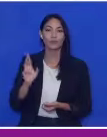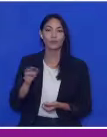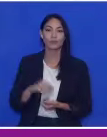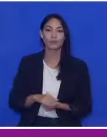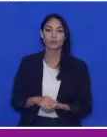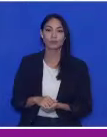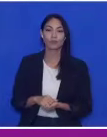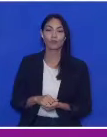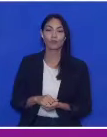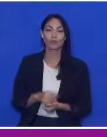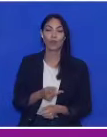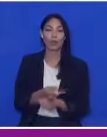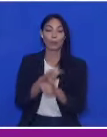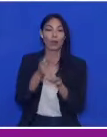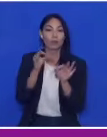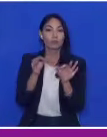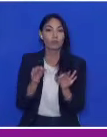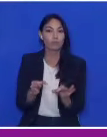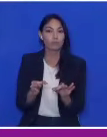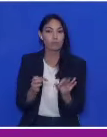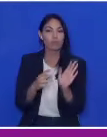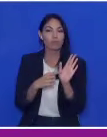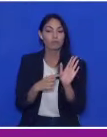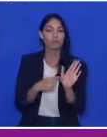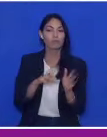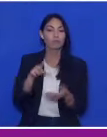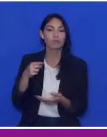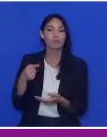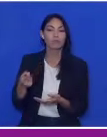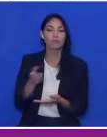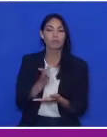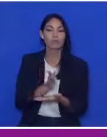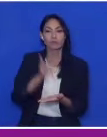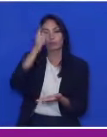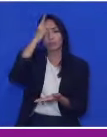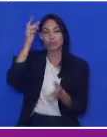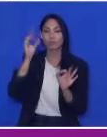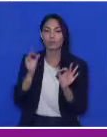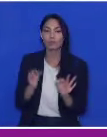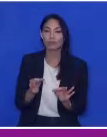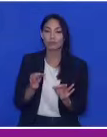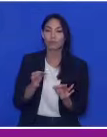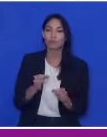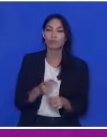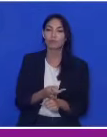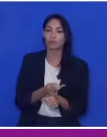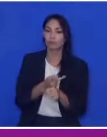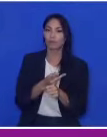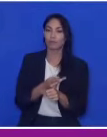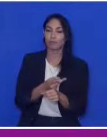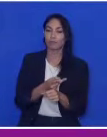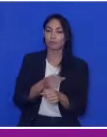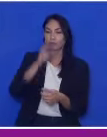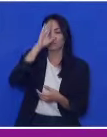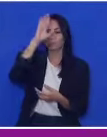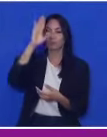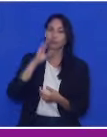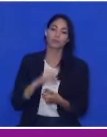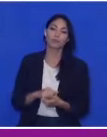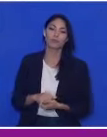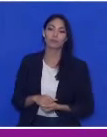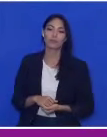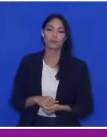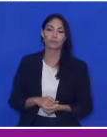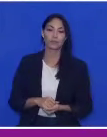R$1.500.000, sendo que o valor exato da premiação será divulgado após o rateio entre as apostas vencedoras dos prêmios